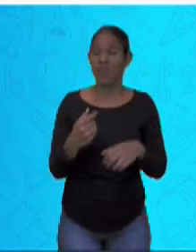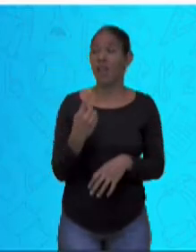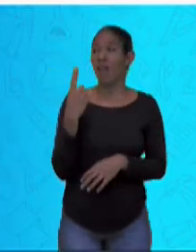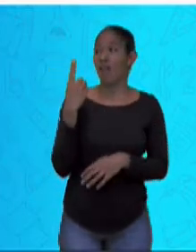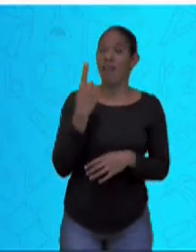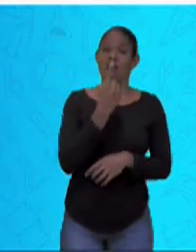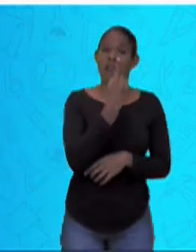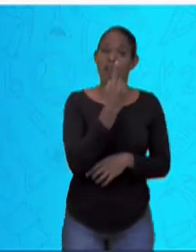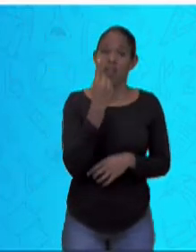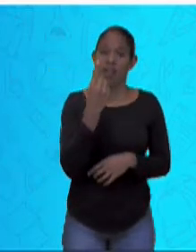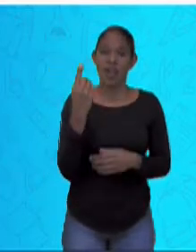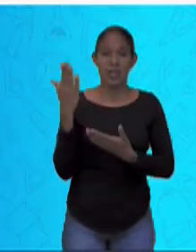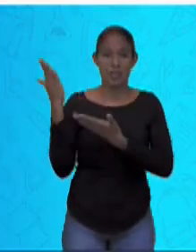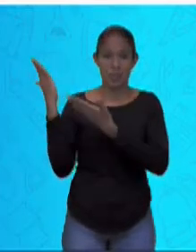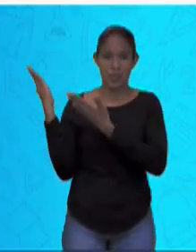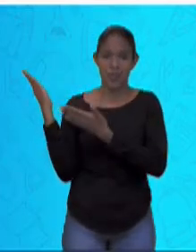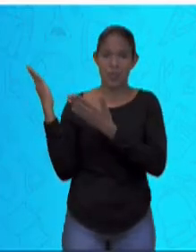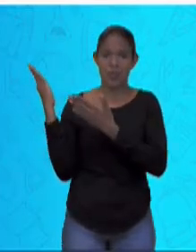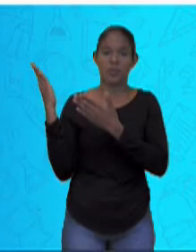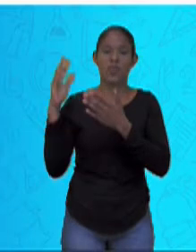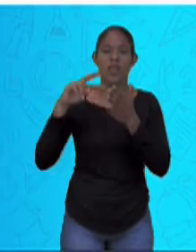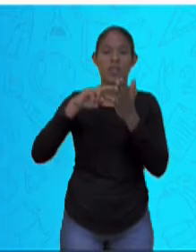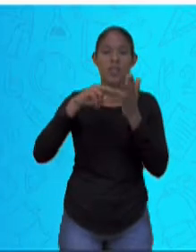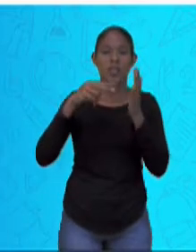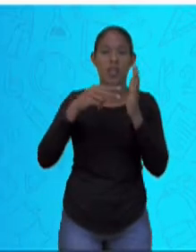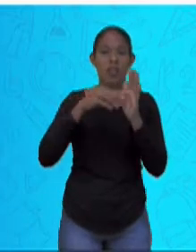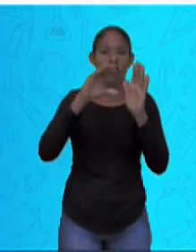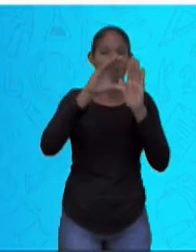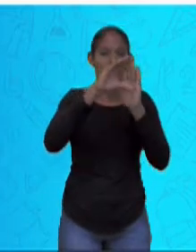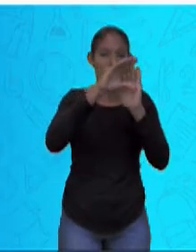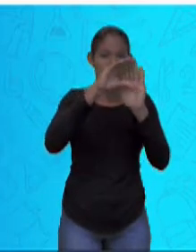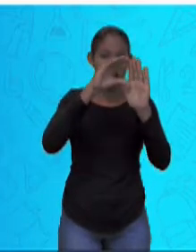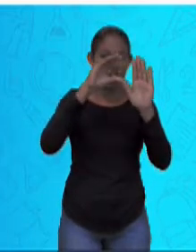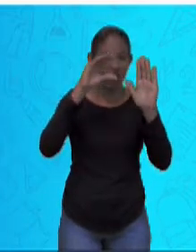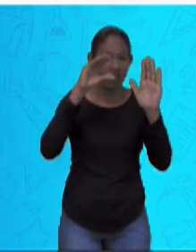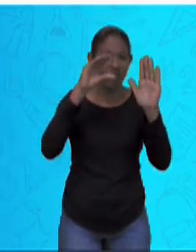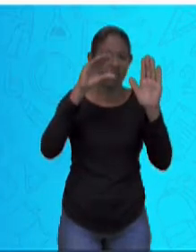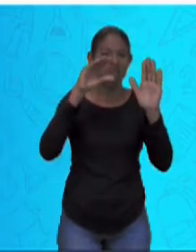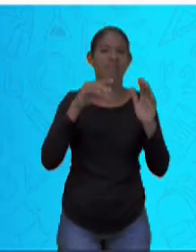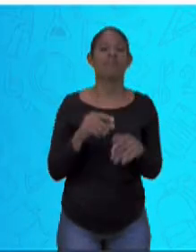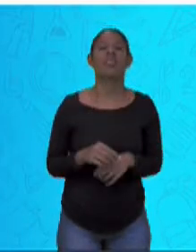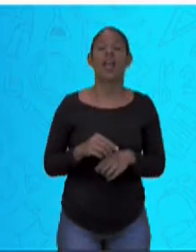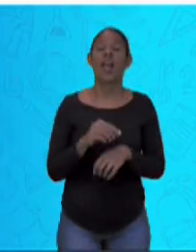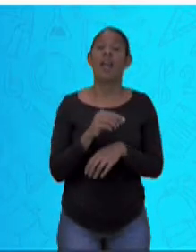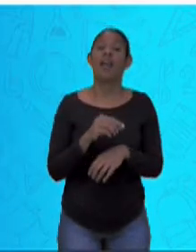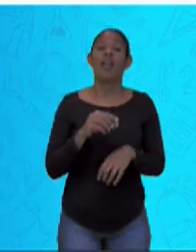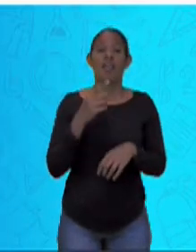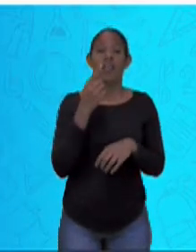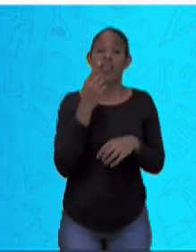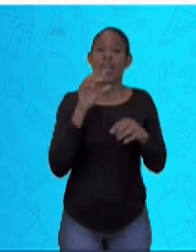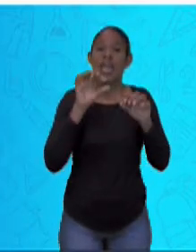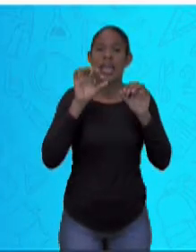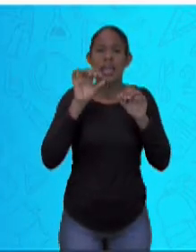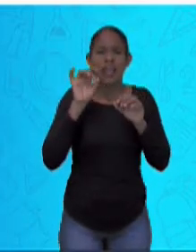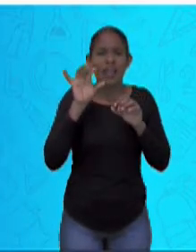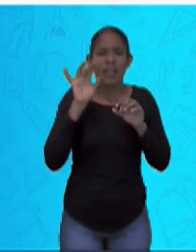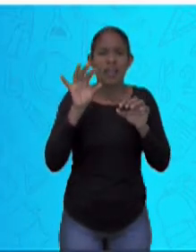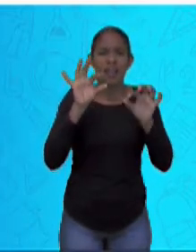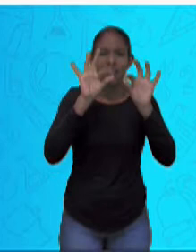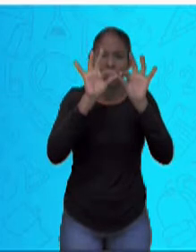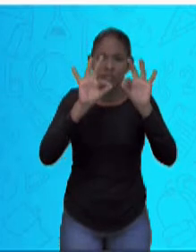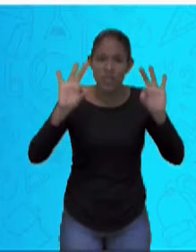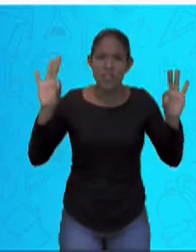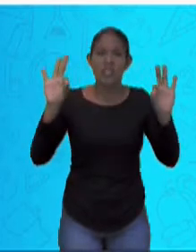que chamamos de estrofe e cada frase, cada oração que ela